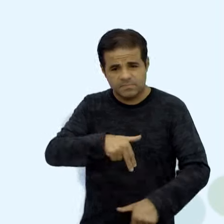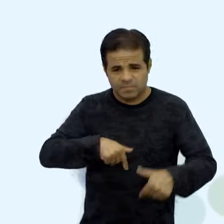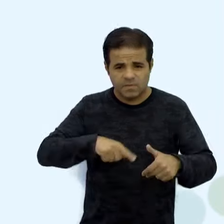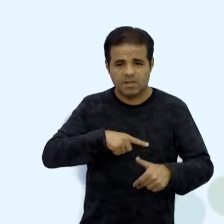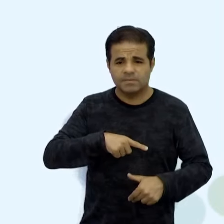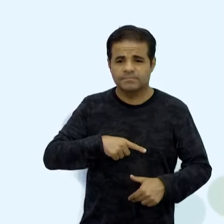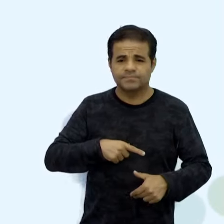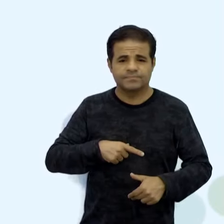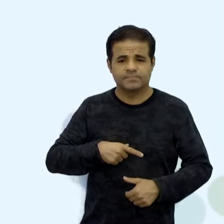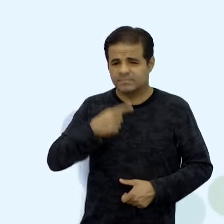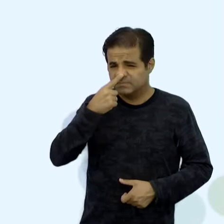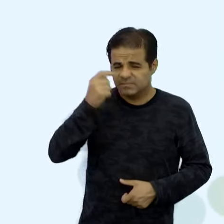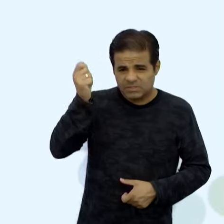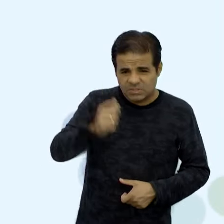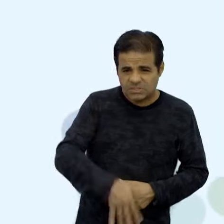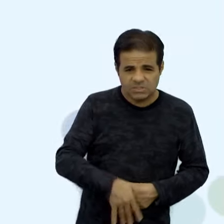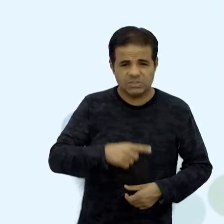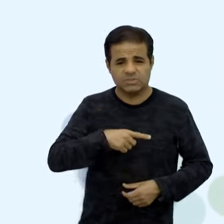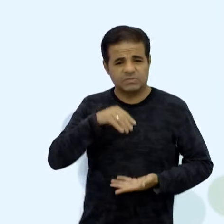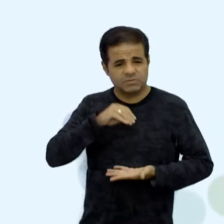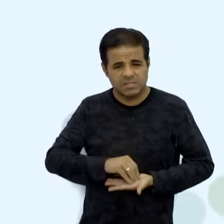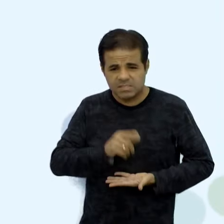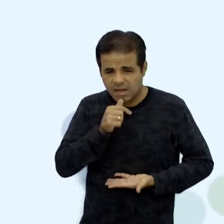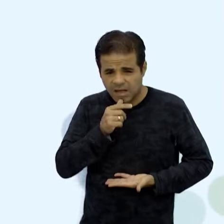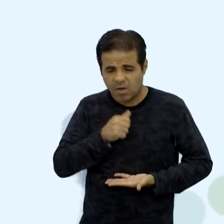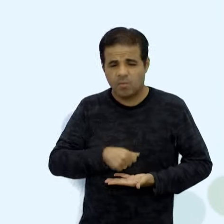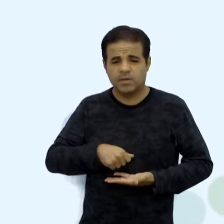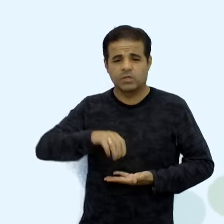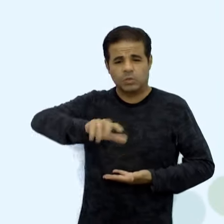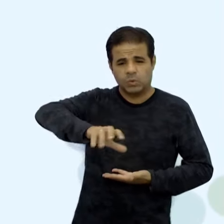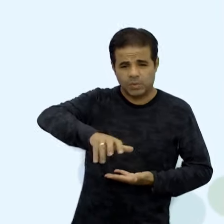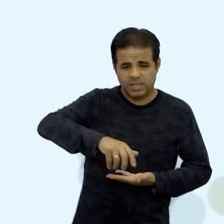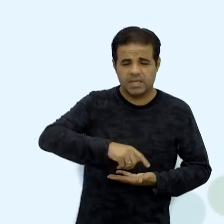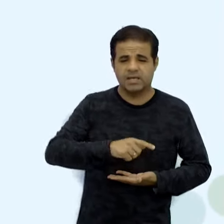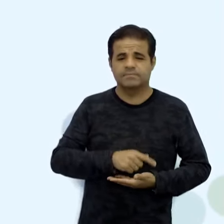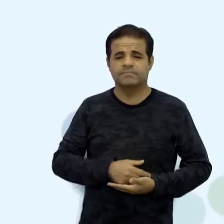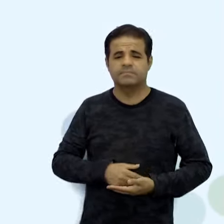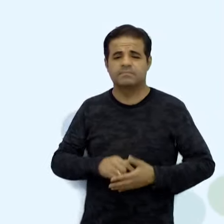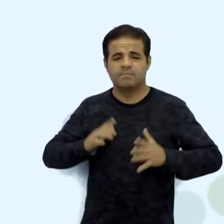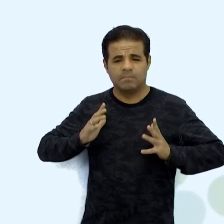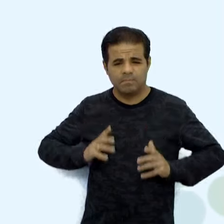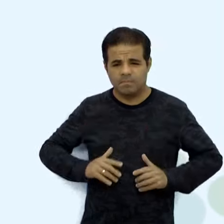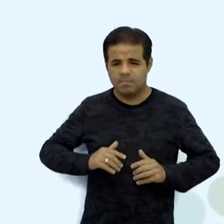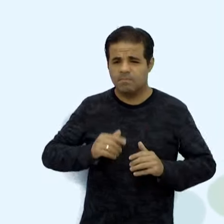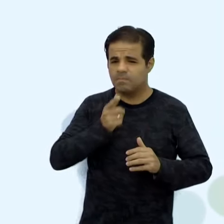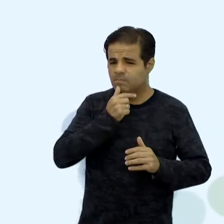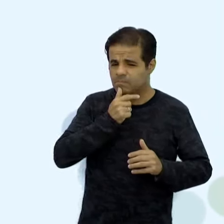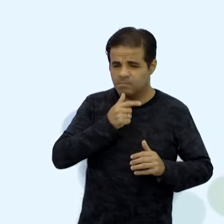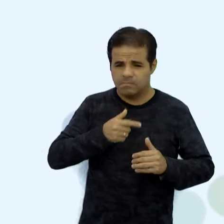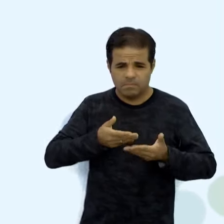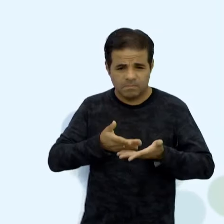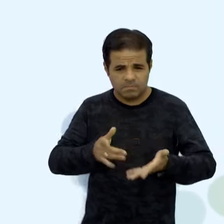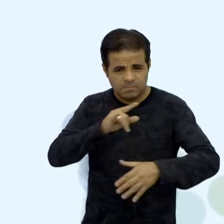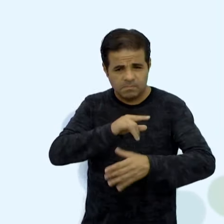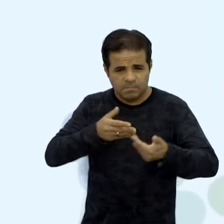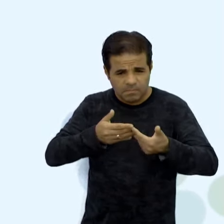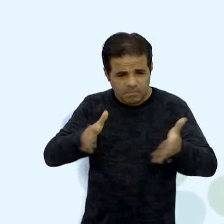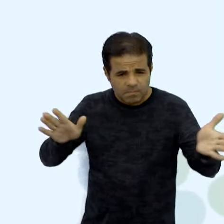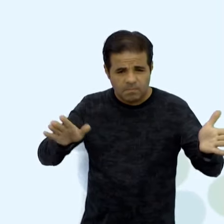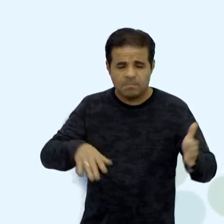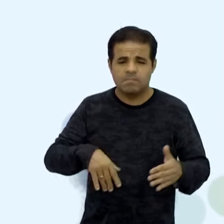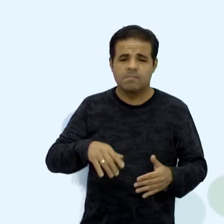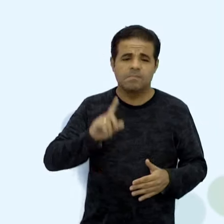crianças andando em meio ao lixo, falta de água nas torneiras, esgoto sanitário a